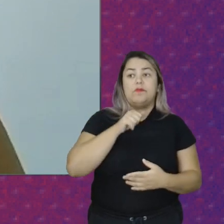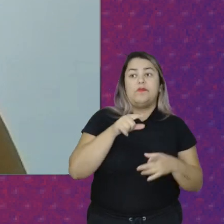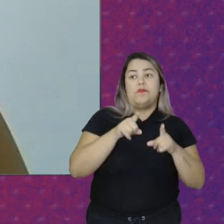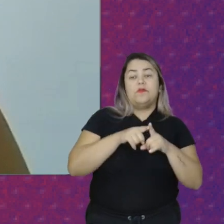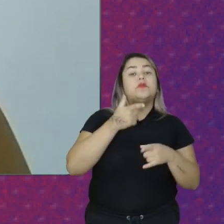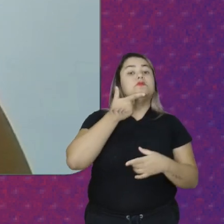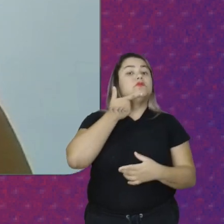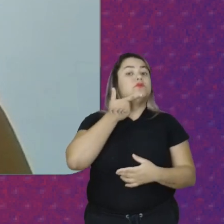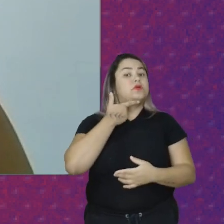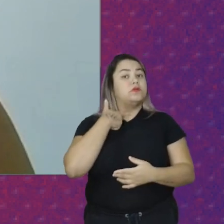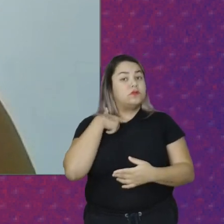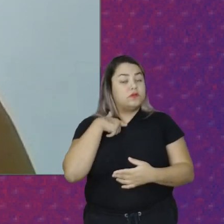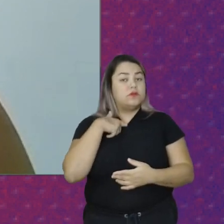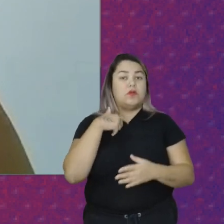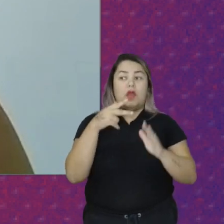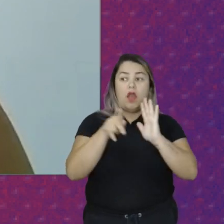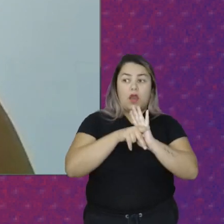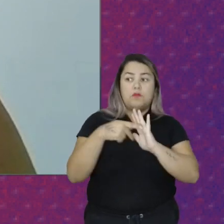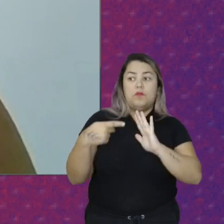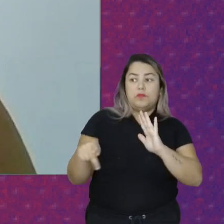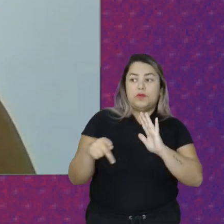que ela desejar.